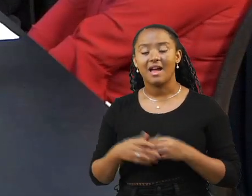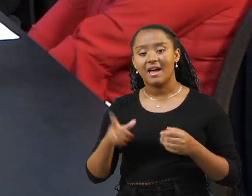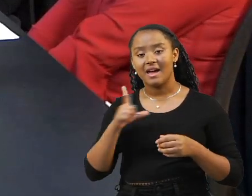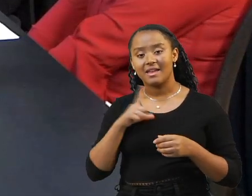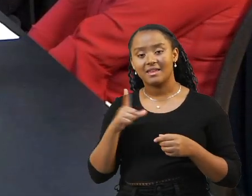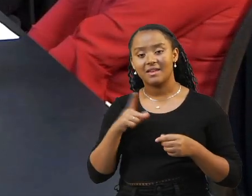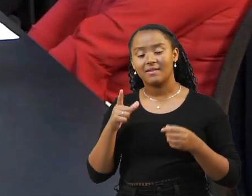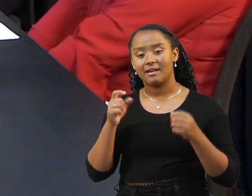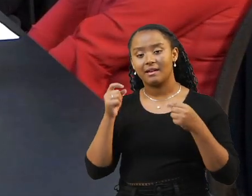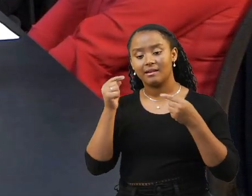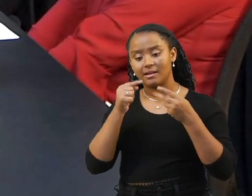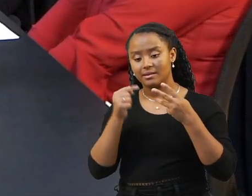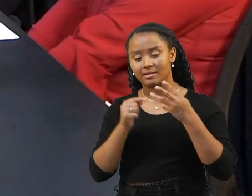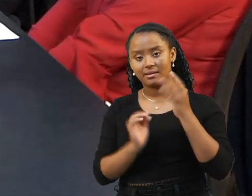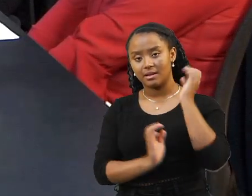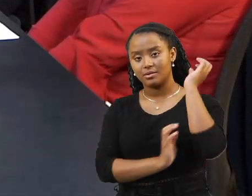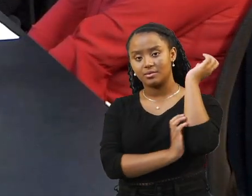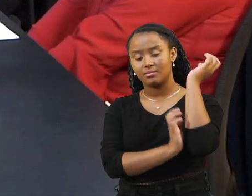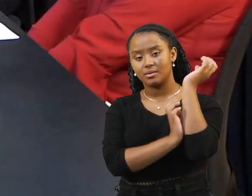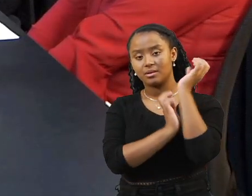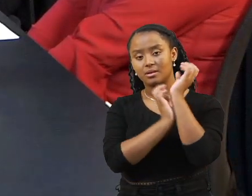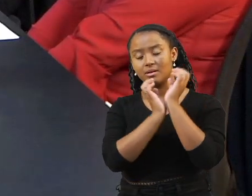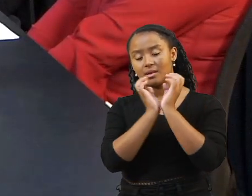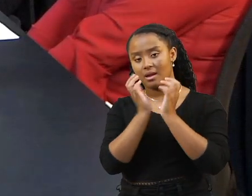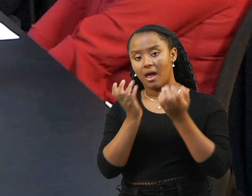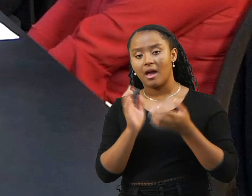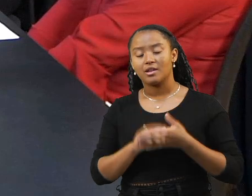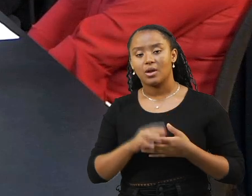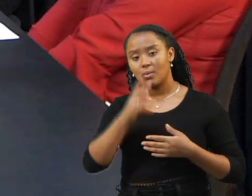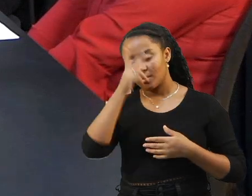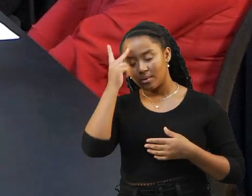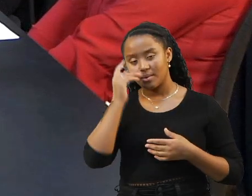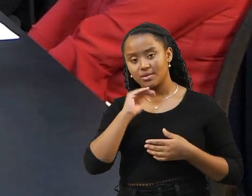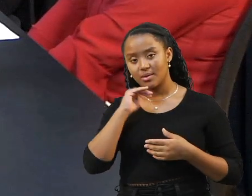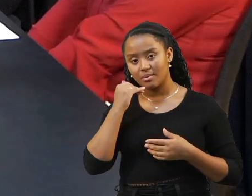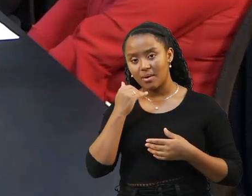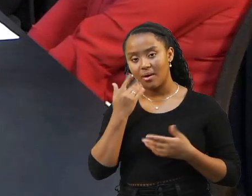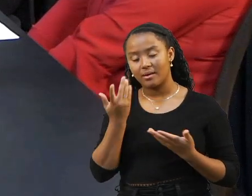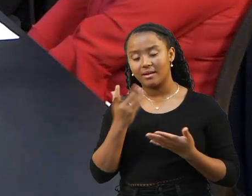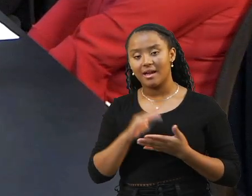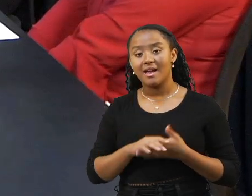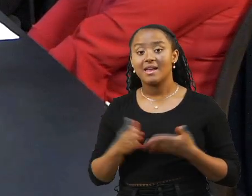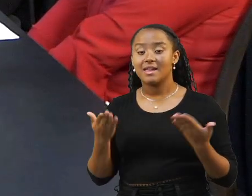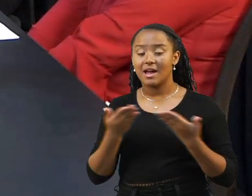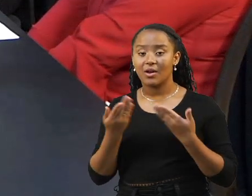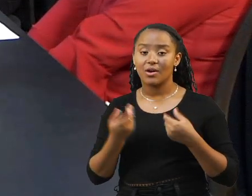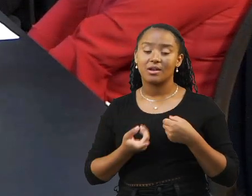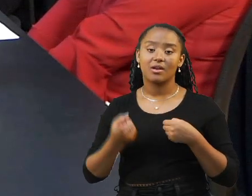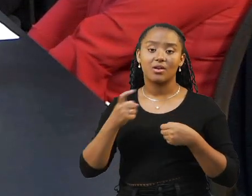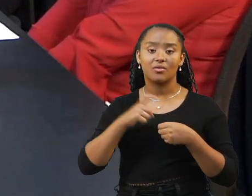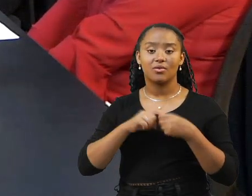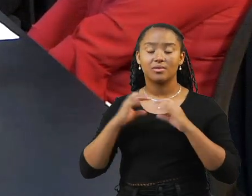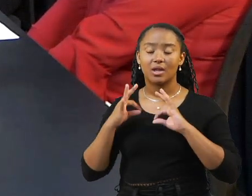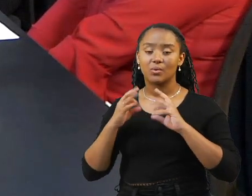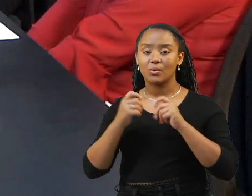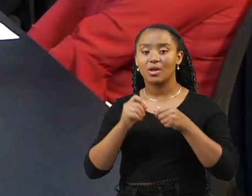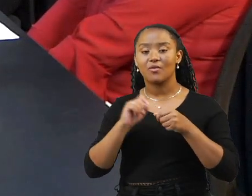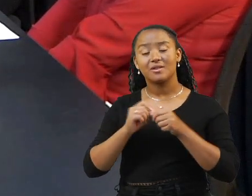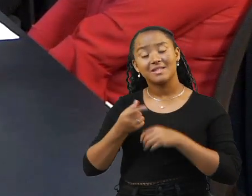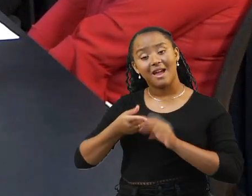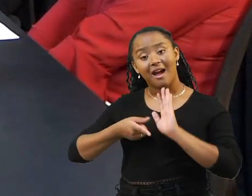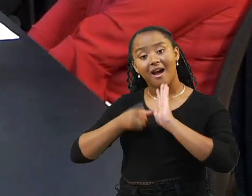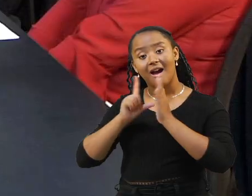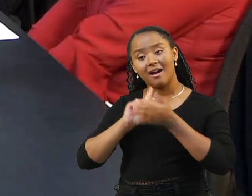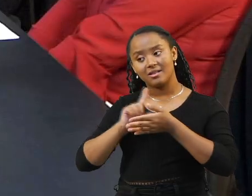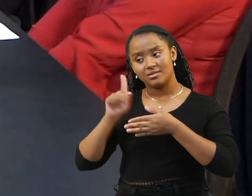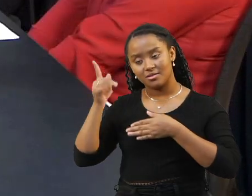teve aí vem essas questões burocráticas, né? Quando alguém parte. E aí eu quero agora